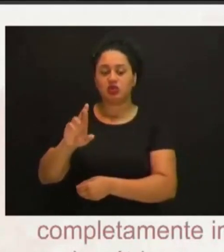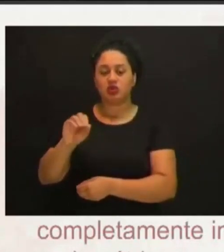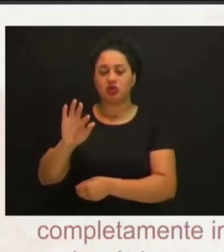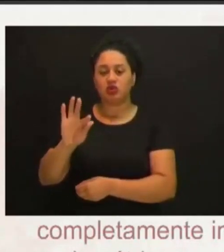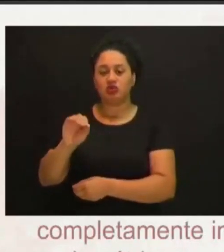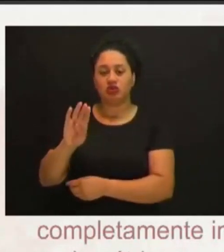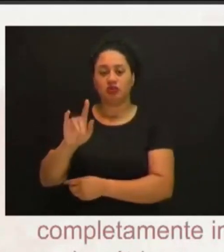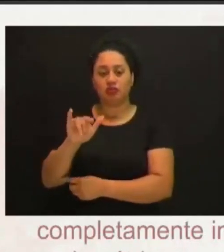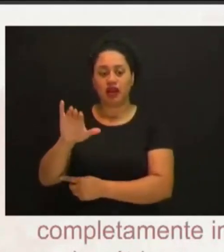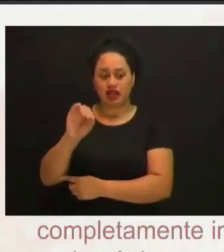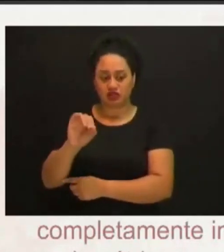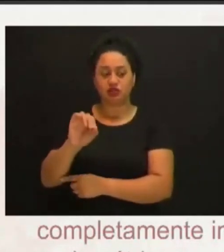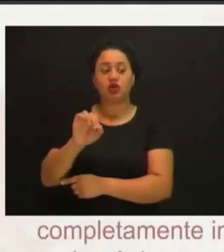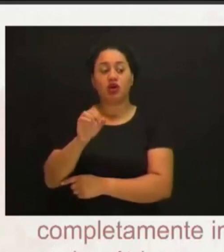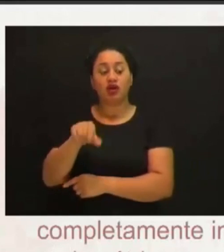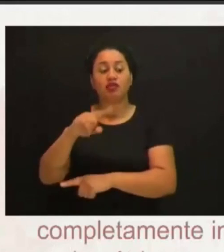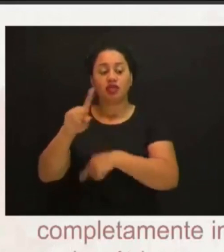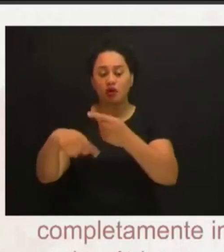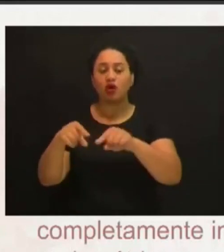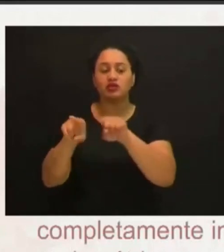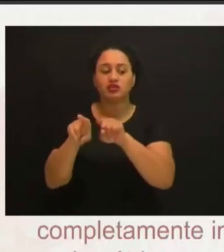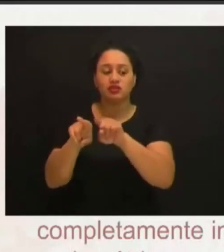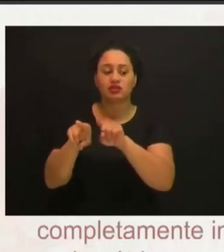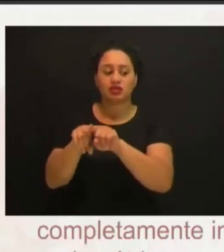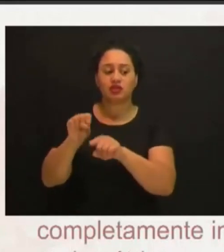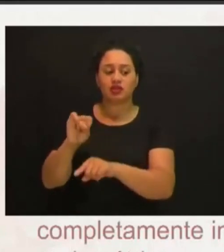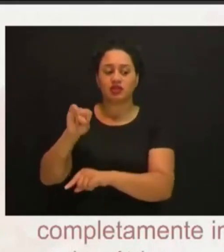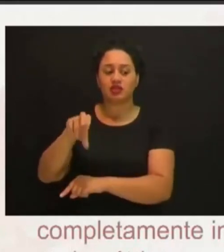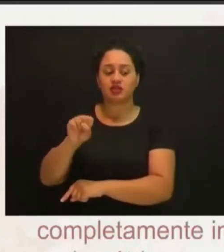trouxe esses termos tão técnicos? Porque é essa estrutura de baixo, o